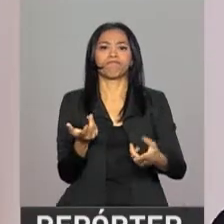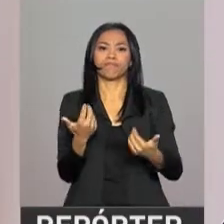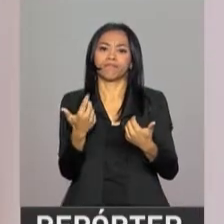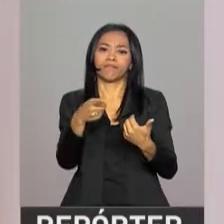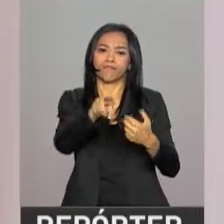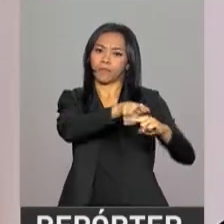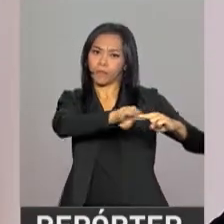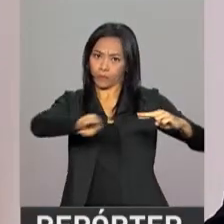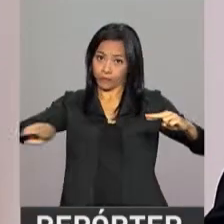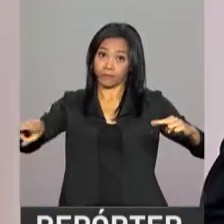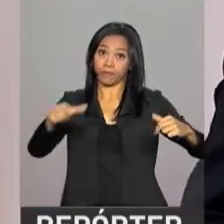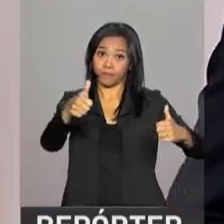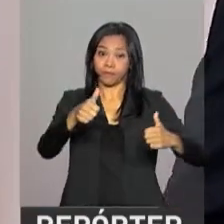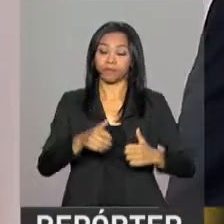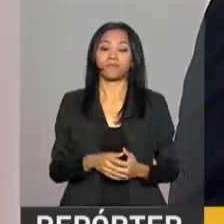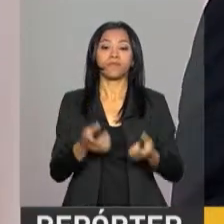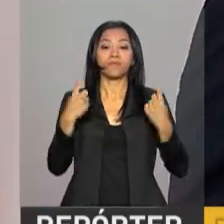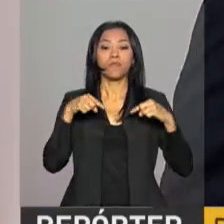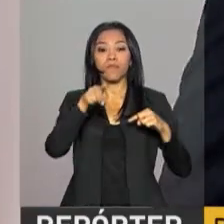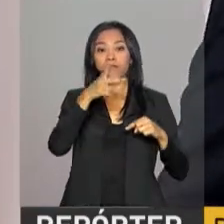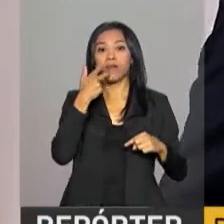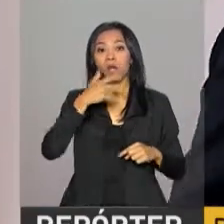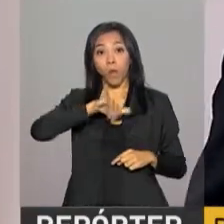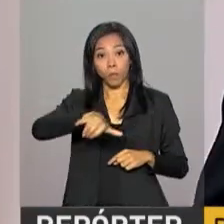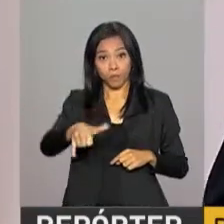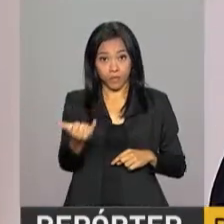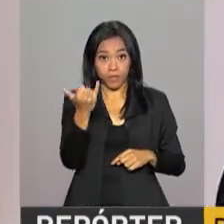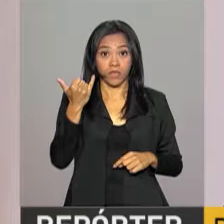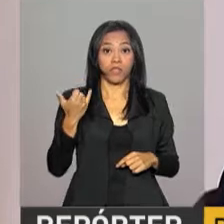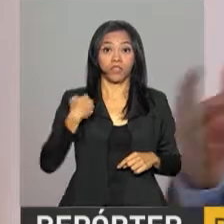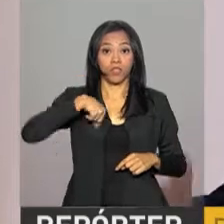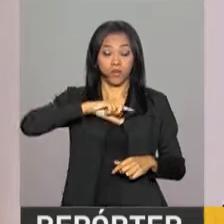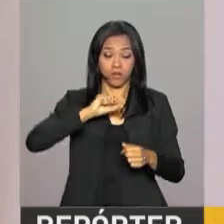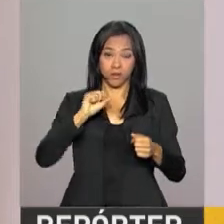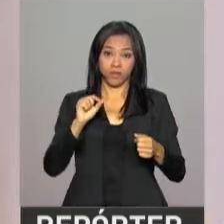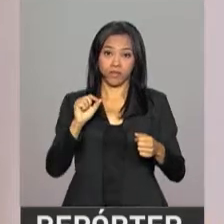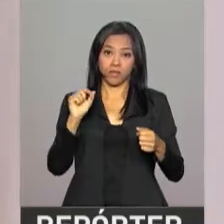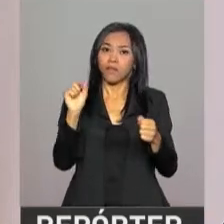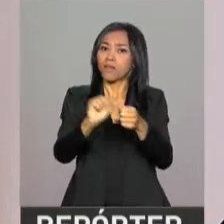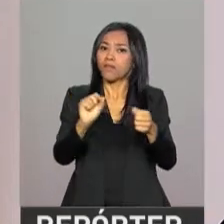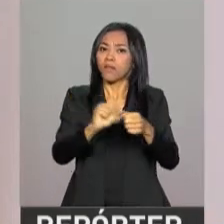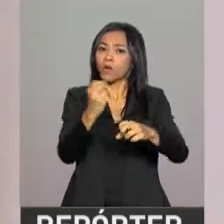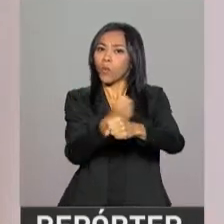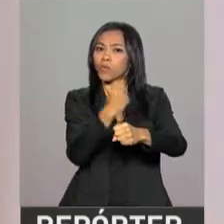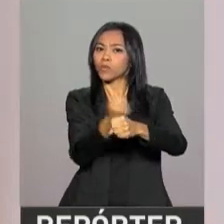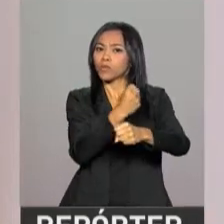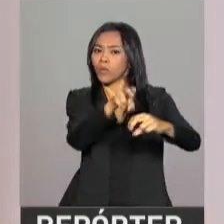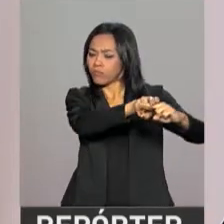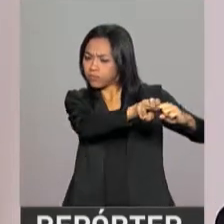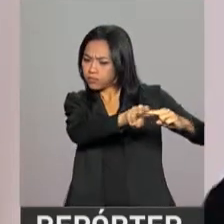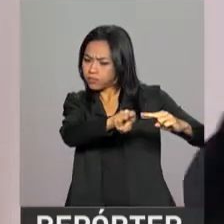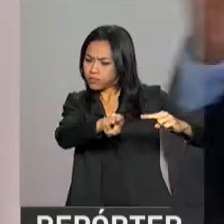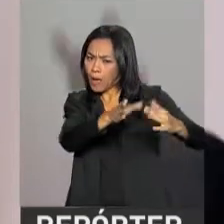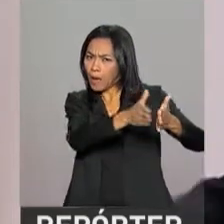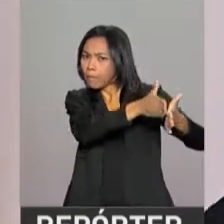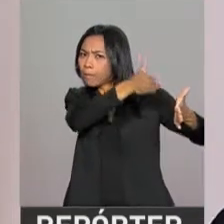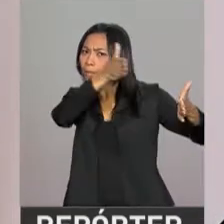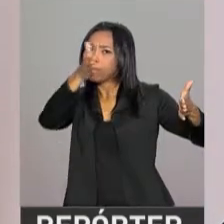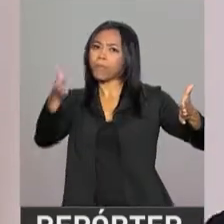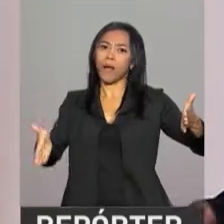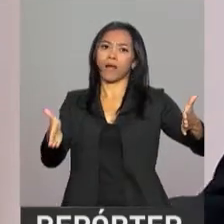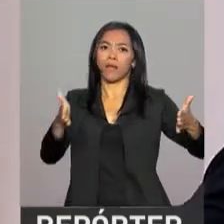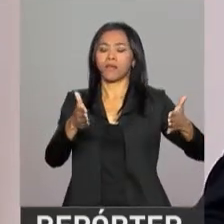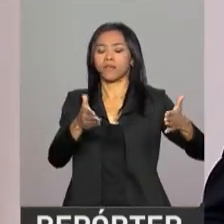oportunidade de podermos licitar a expansão do metrô levando-a para outras